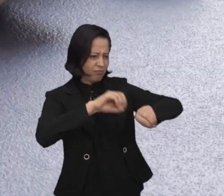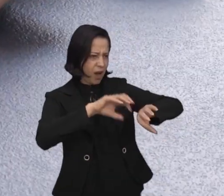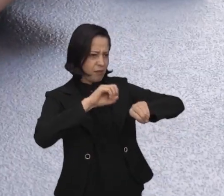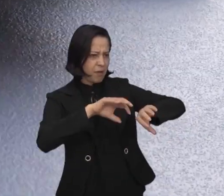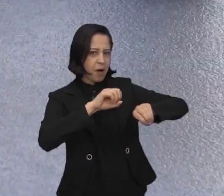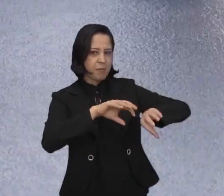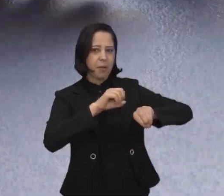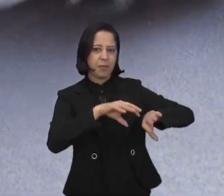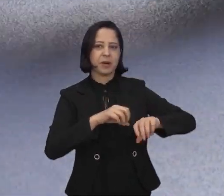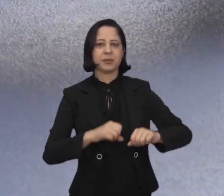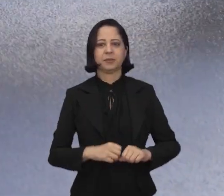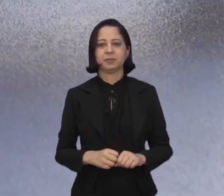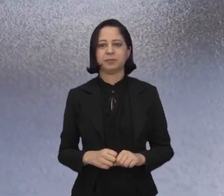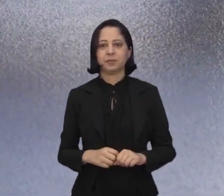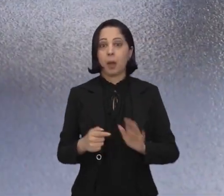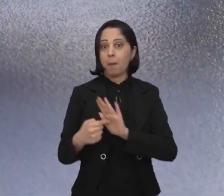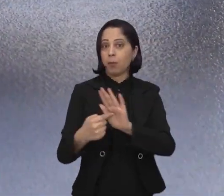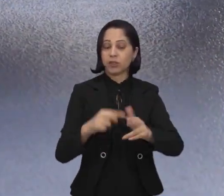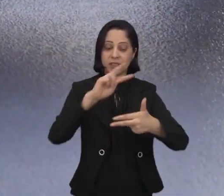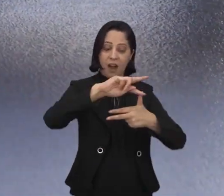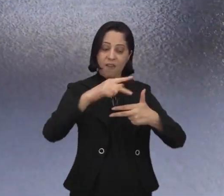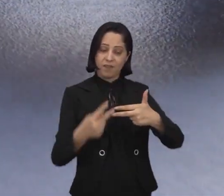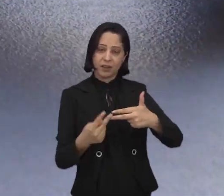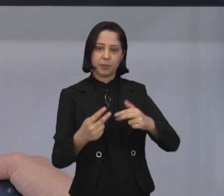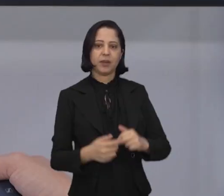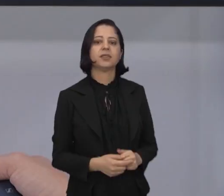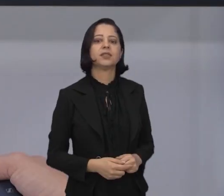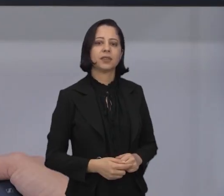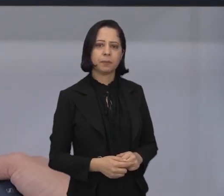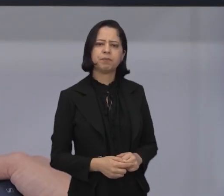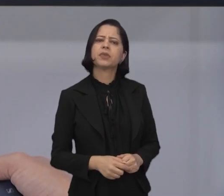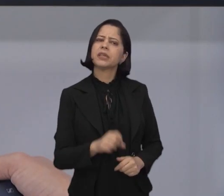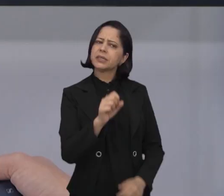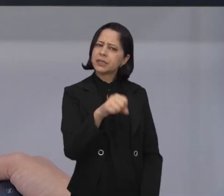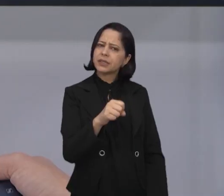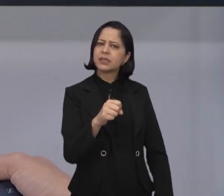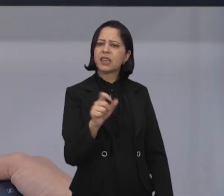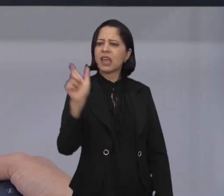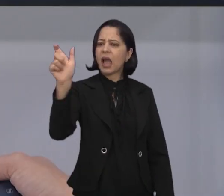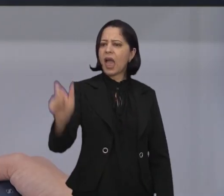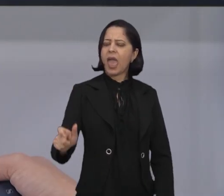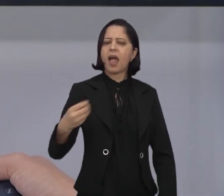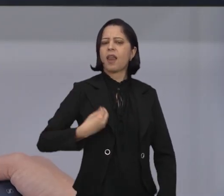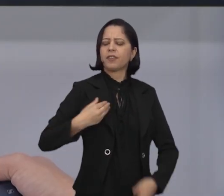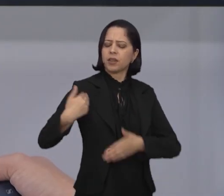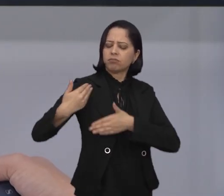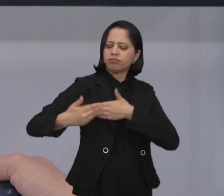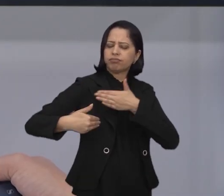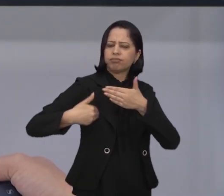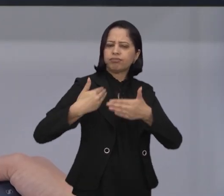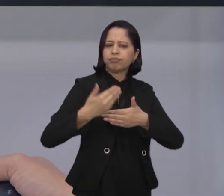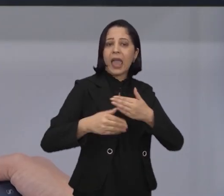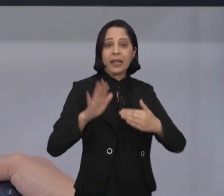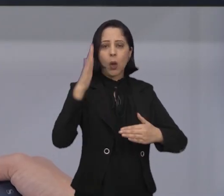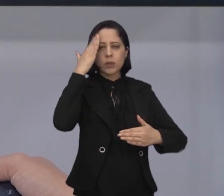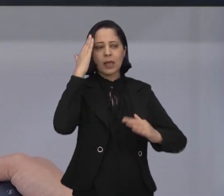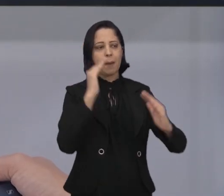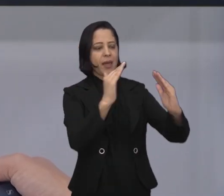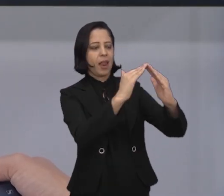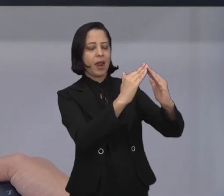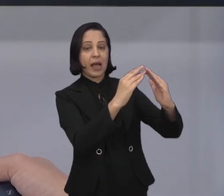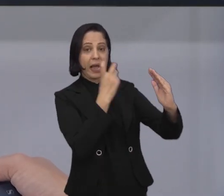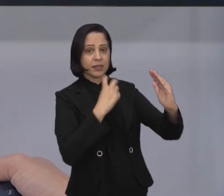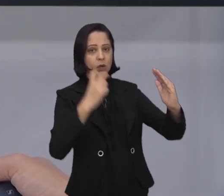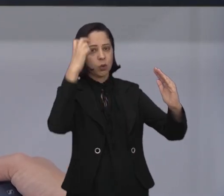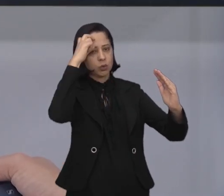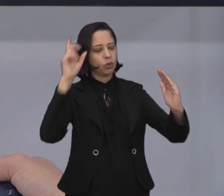a representar os costumes do Vale do Paraíba. É importante saber que continua a memória dela. Então, no momento que alguém chega na Casa de